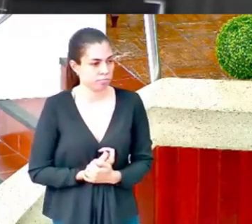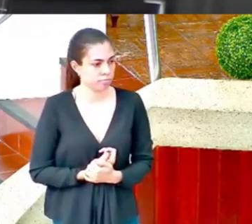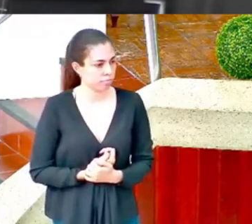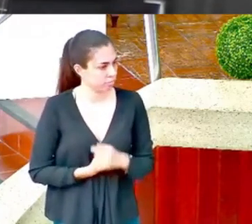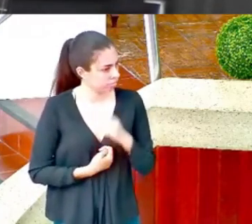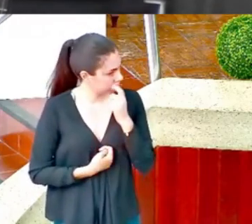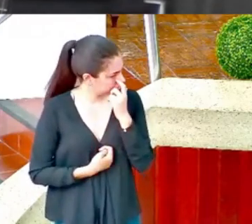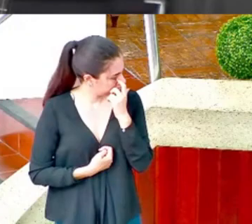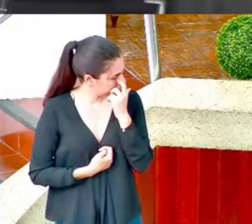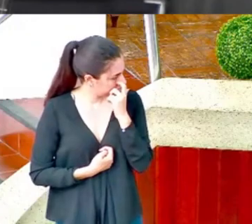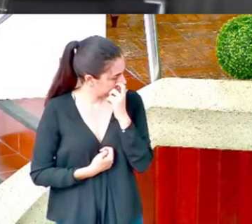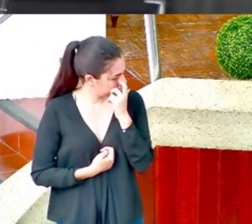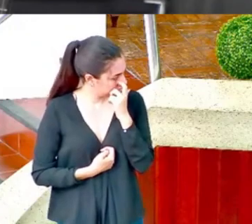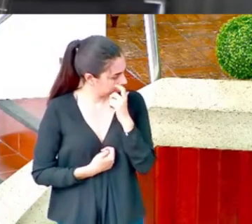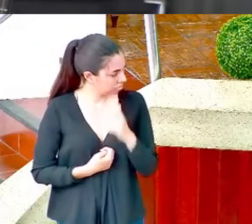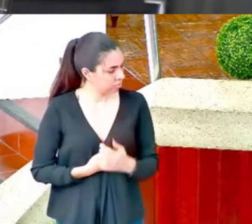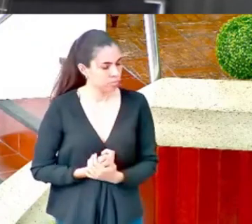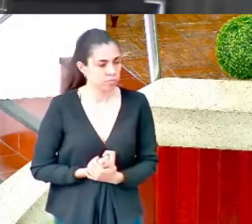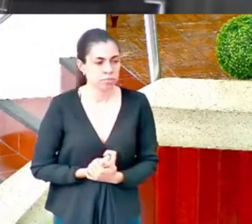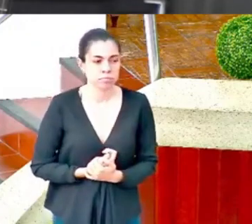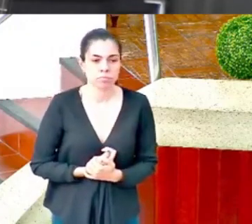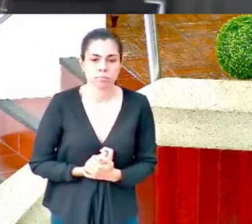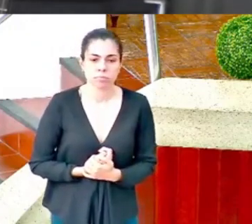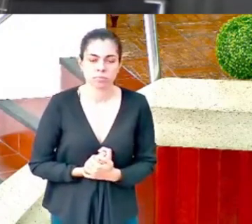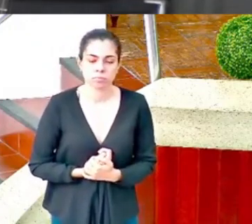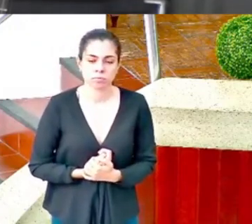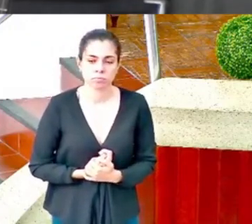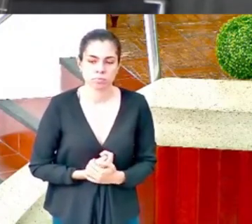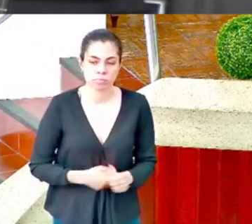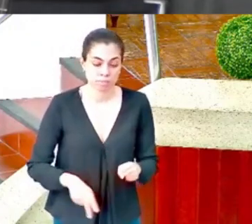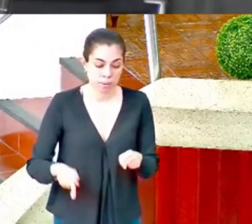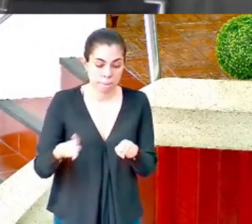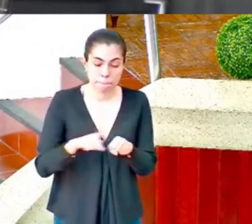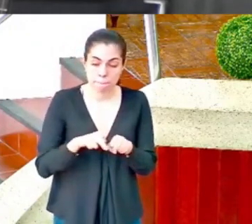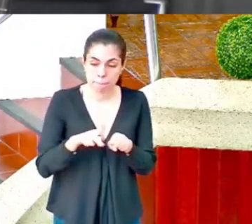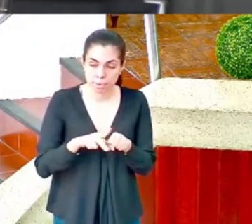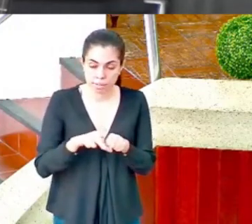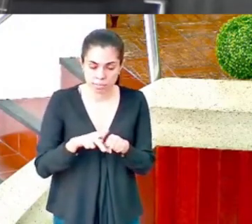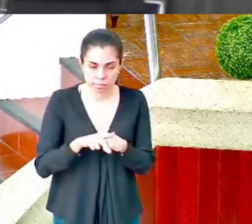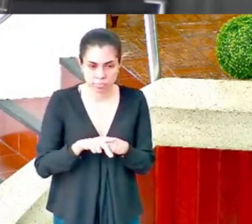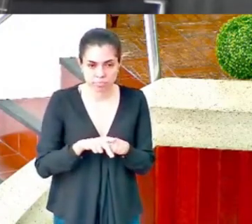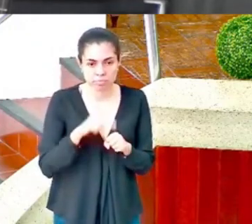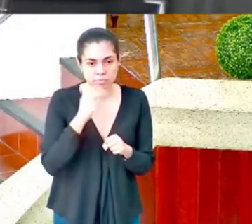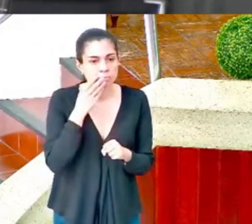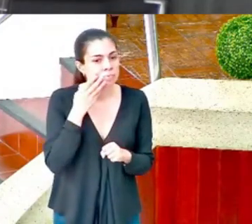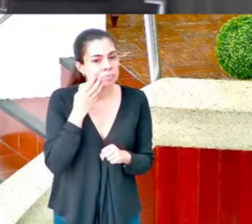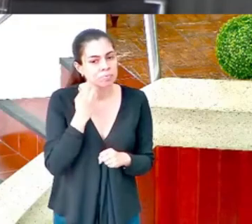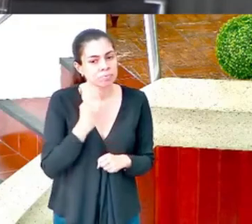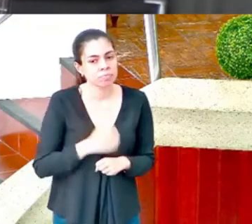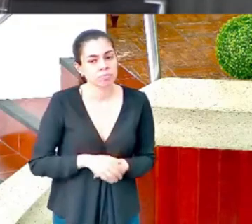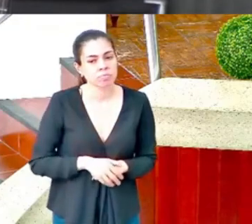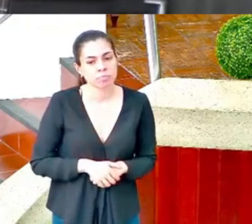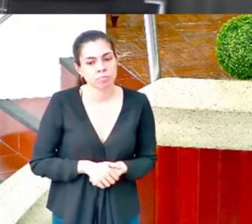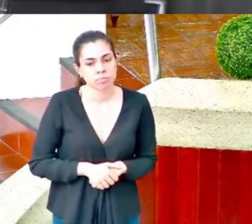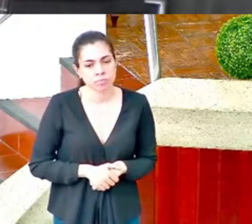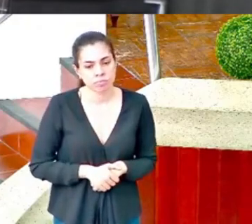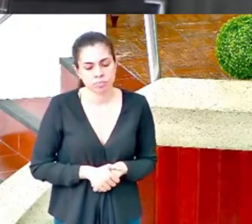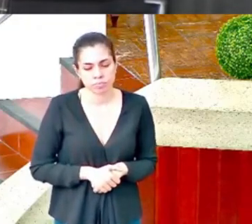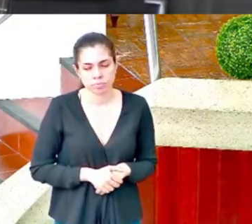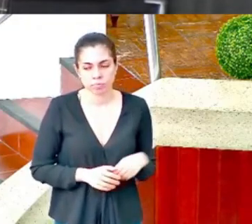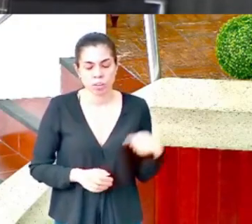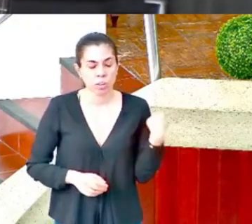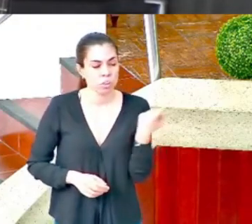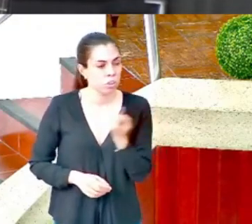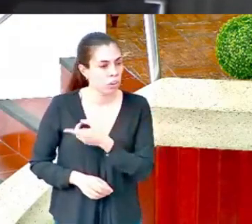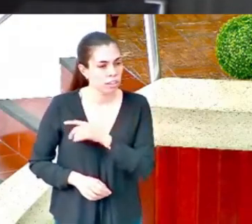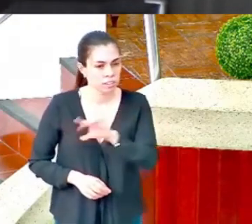isso, que fé é a minha. O Pedro, quando for pregar, vai ter que dizer que fé é a minha. Reverendo Robert, reverendo Alberto, os presbíteros, os diáconos,